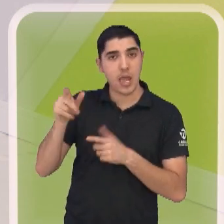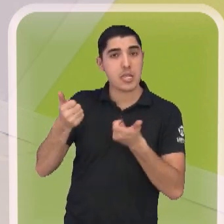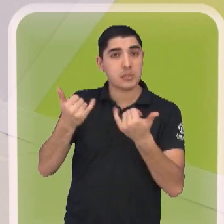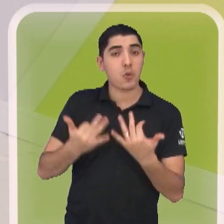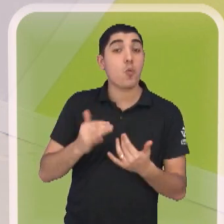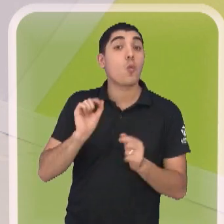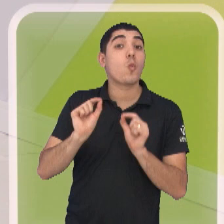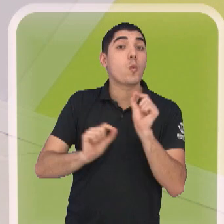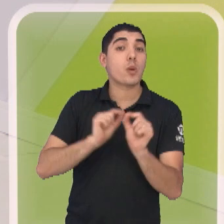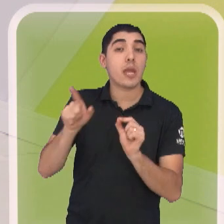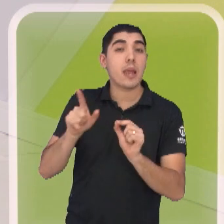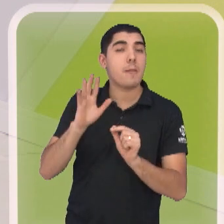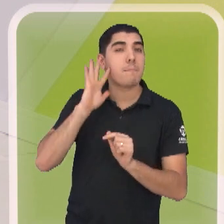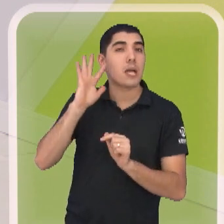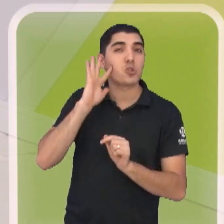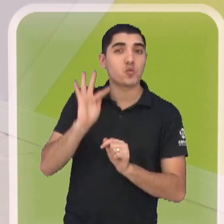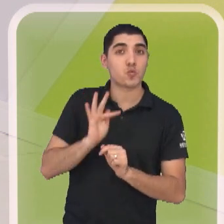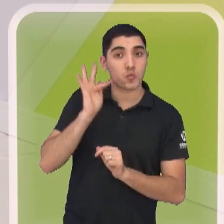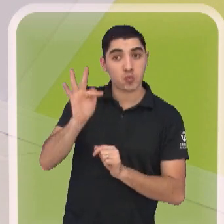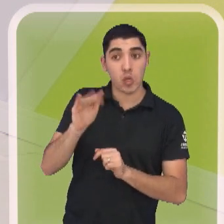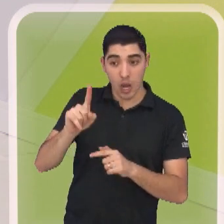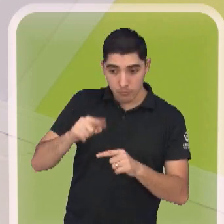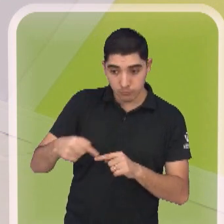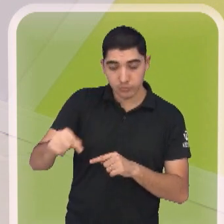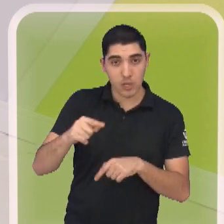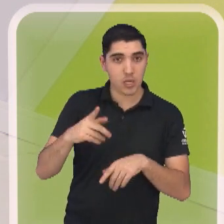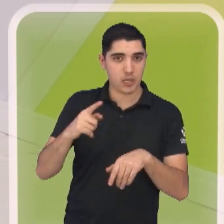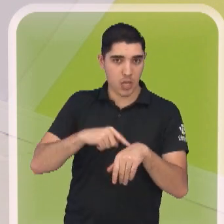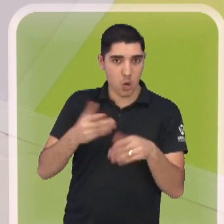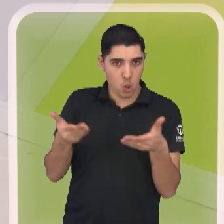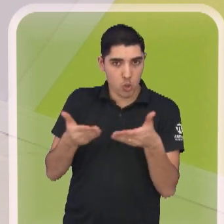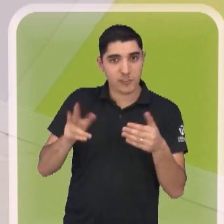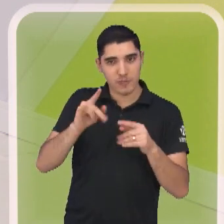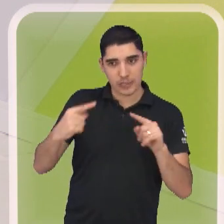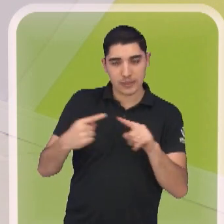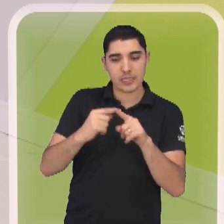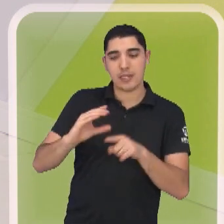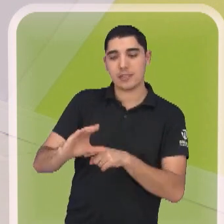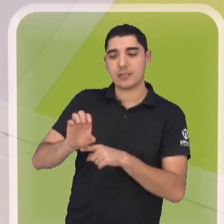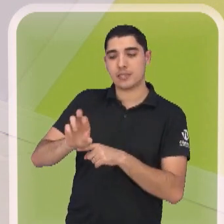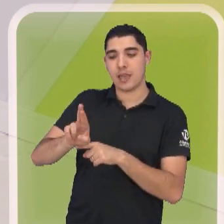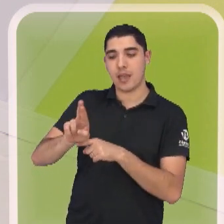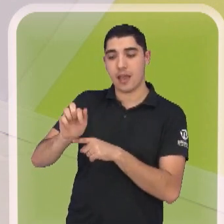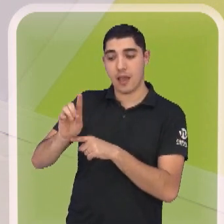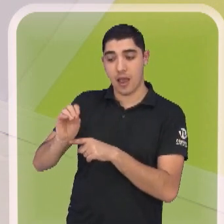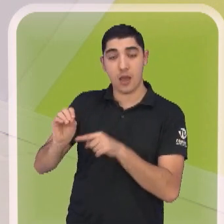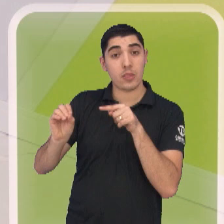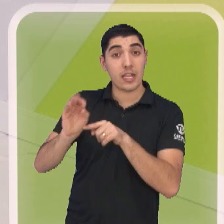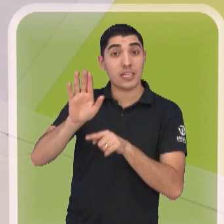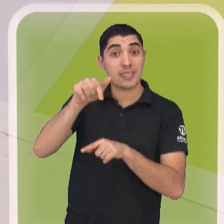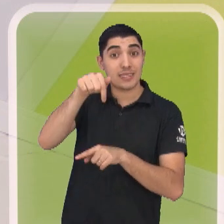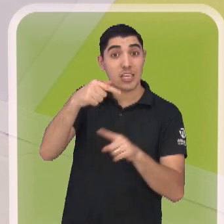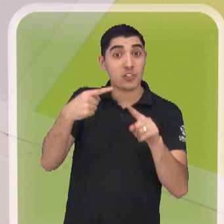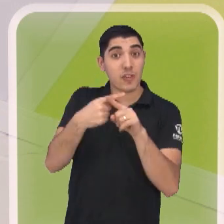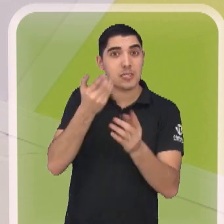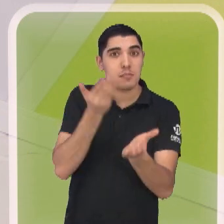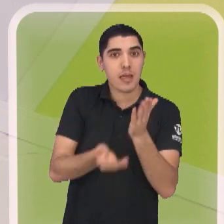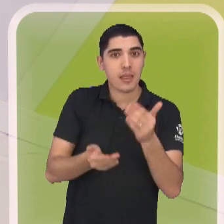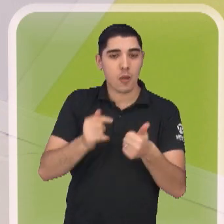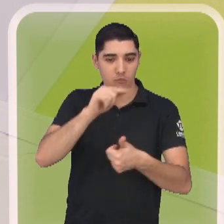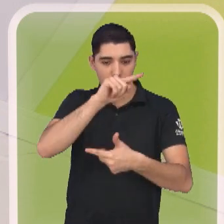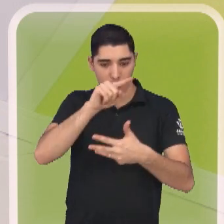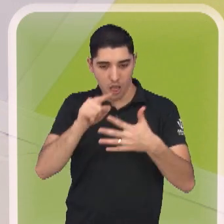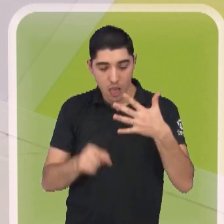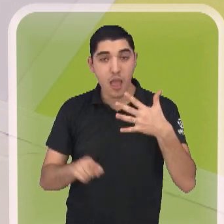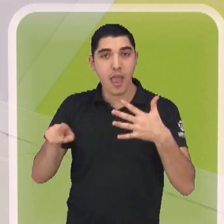da sua equipe o São José basquetebol para a partida de logo mais contra o cerrado Cerrado que vem de sete derrotas consecutivas e